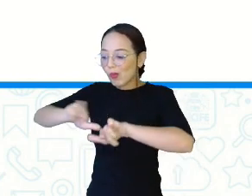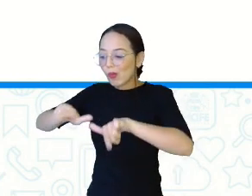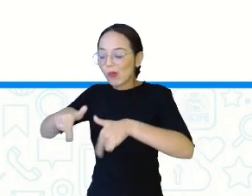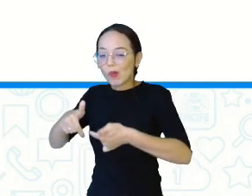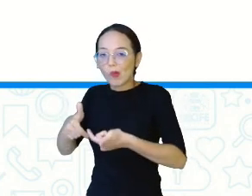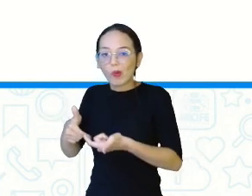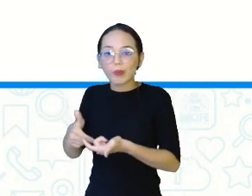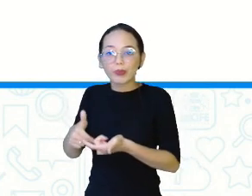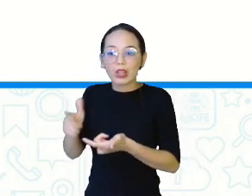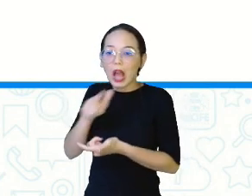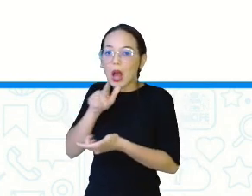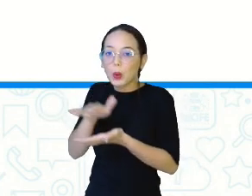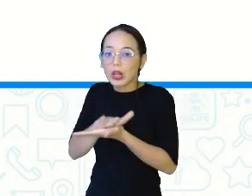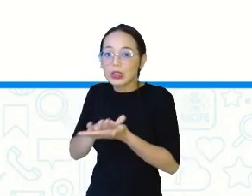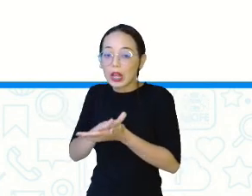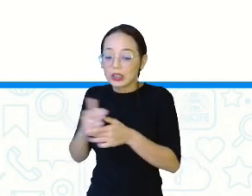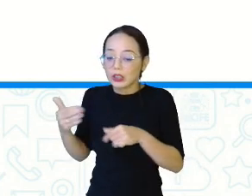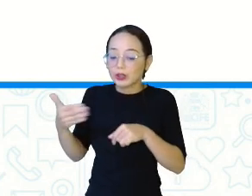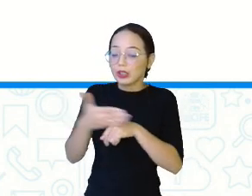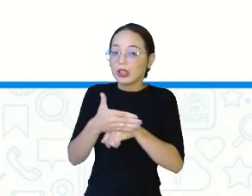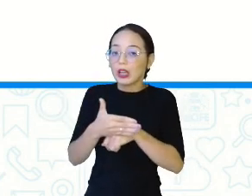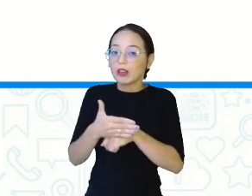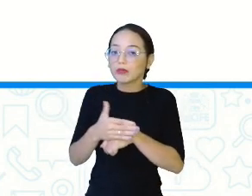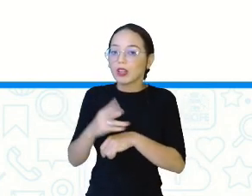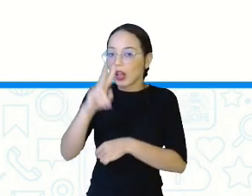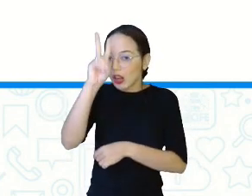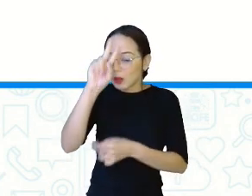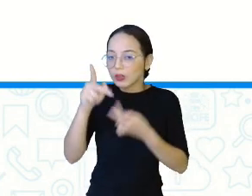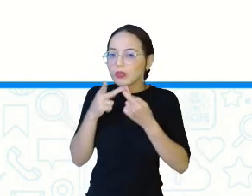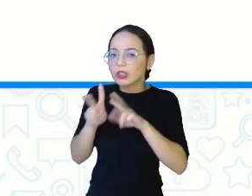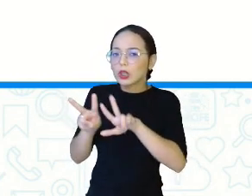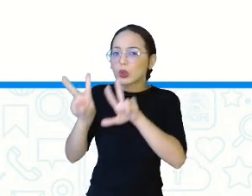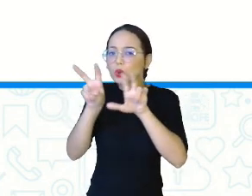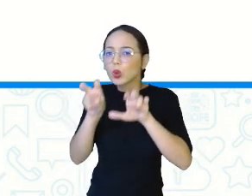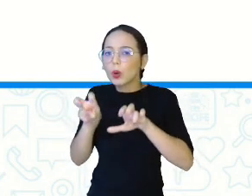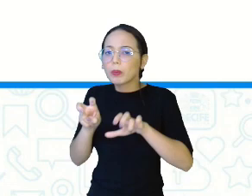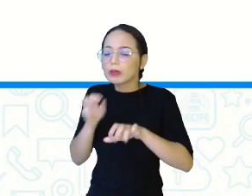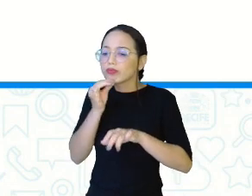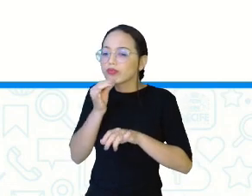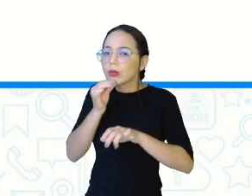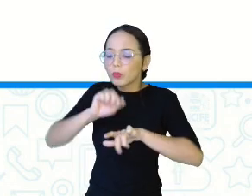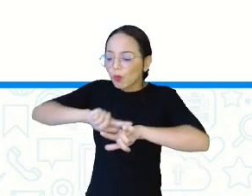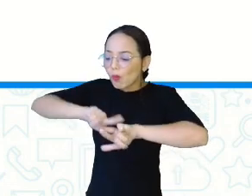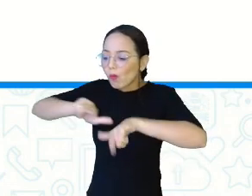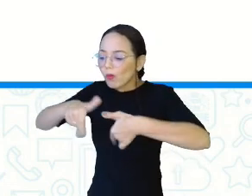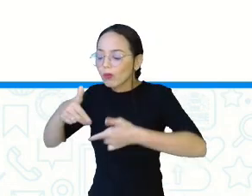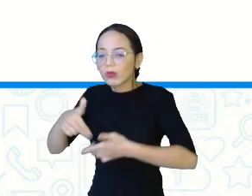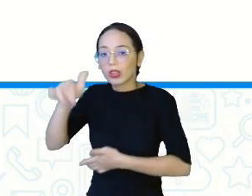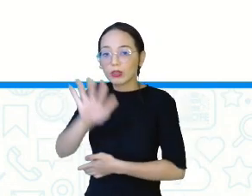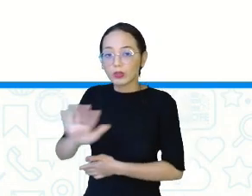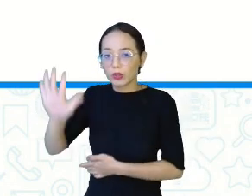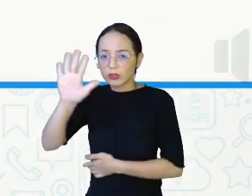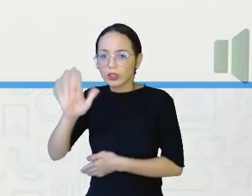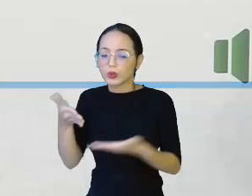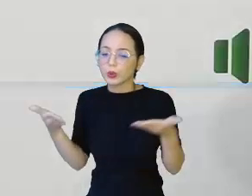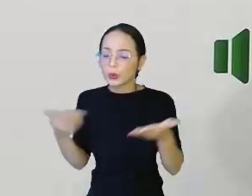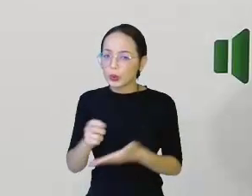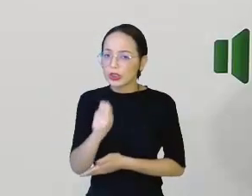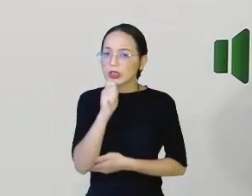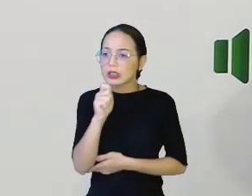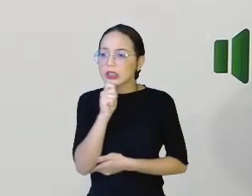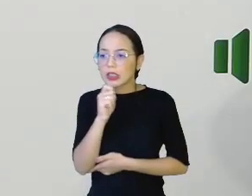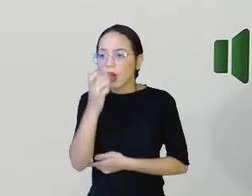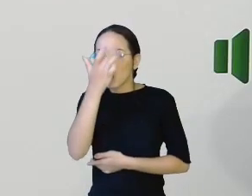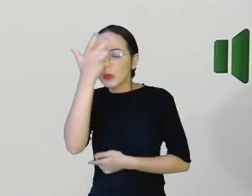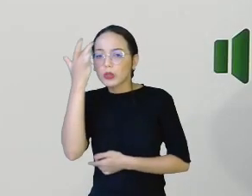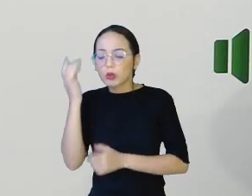melhor qualidade de vida. Lembra que trabalhamos aqui sobre a seca no Nordeste? Então, muitas pessoas tinham que sair, ainda hoje tem, que sair